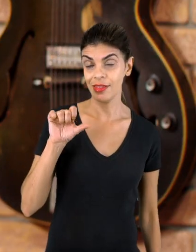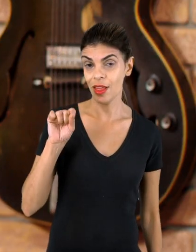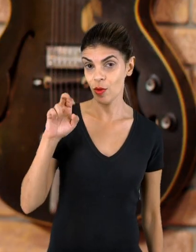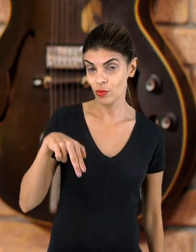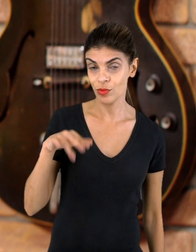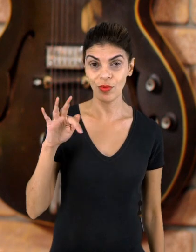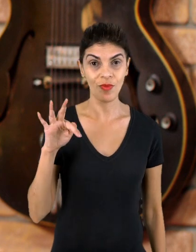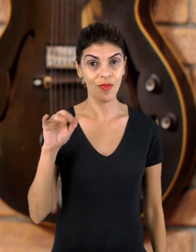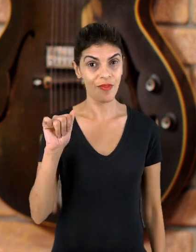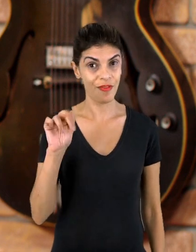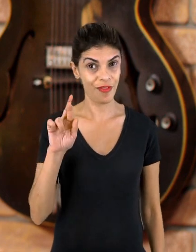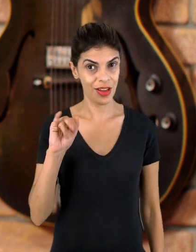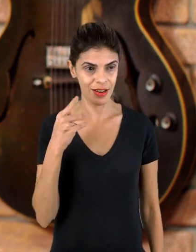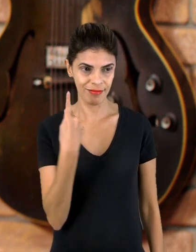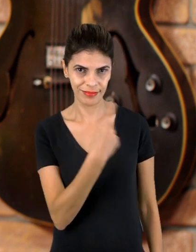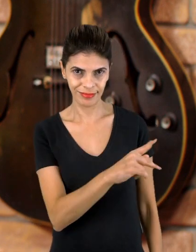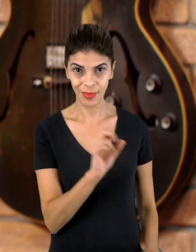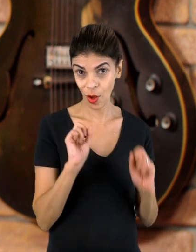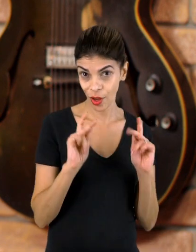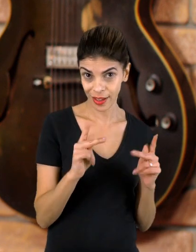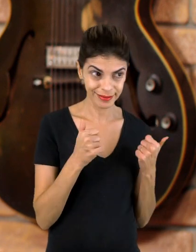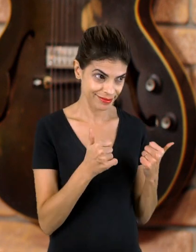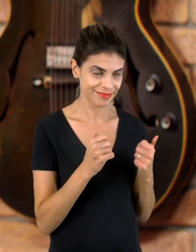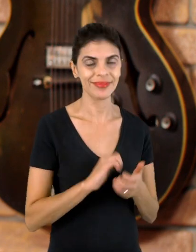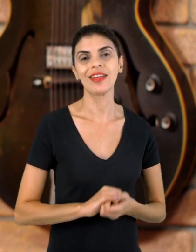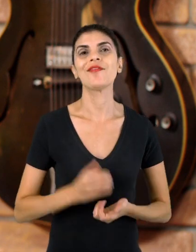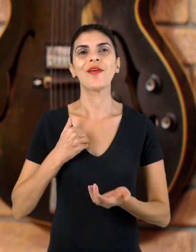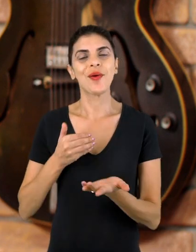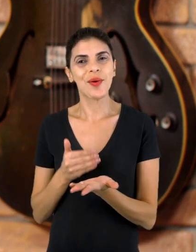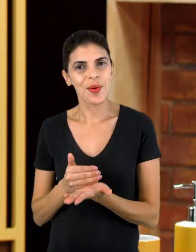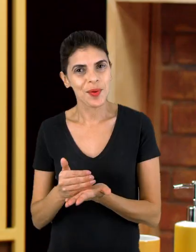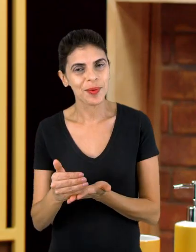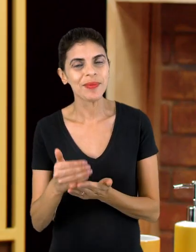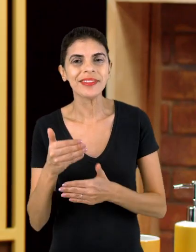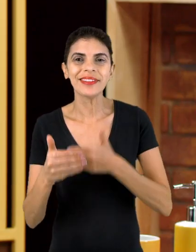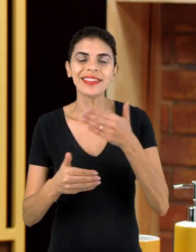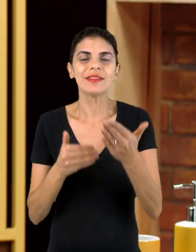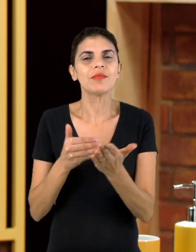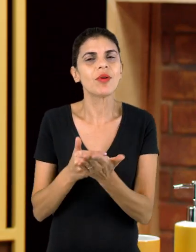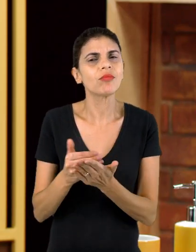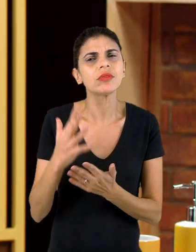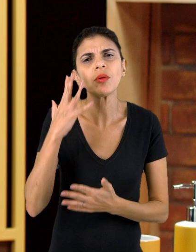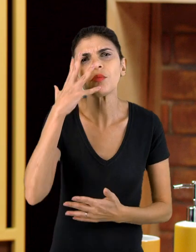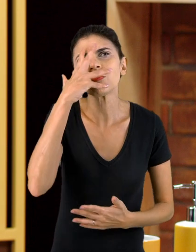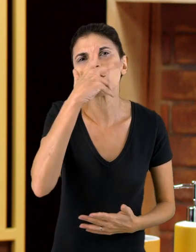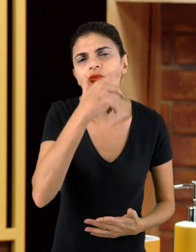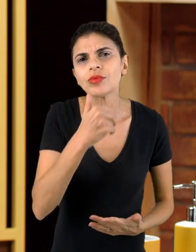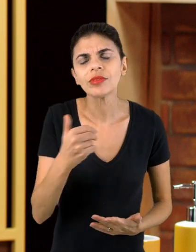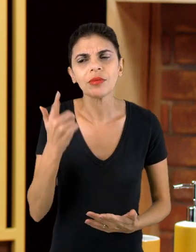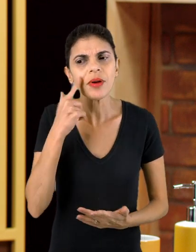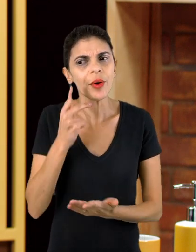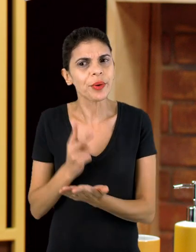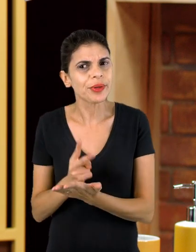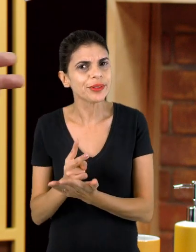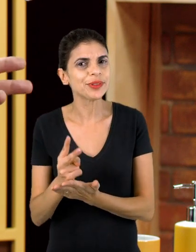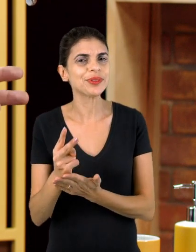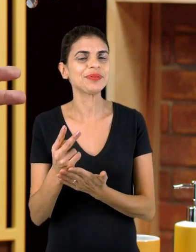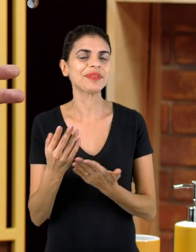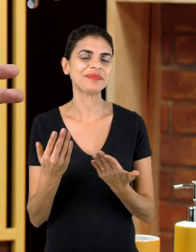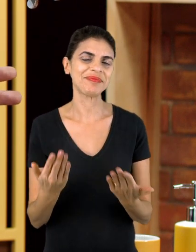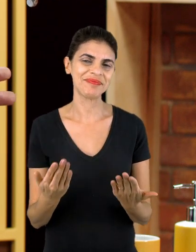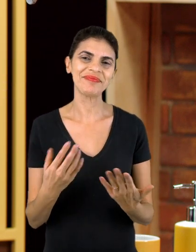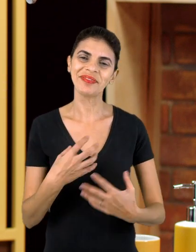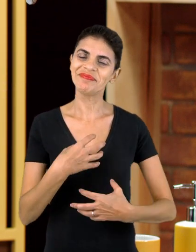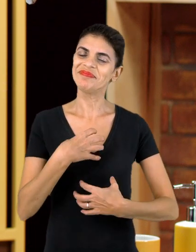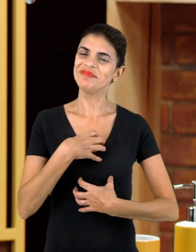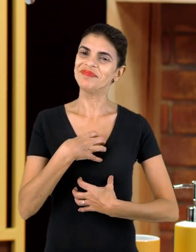Nelson Faria, tá? O acorde tal é do Nelson Faria, tá bom? Vai ser assim. Eu ia começar aqui, mas quando você começou tão bonito, eu falei, quem sabe a gente